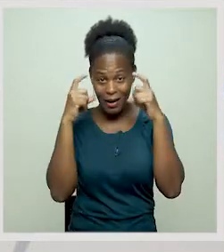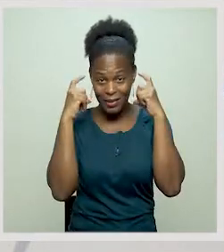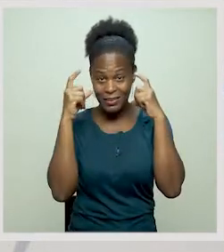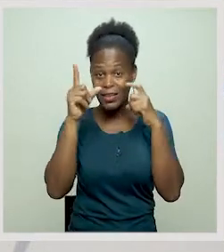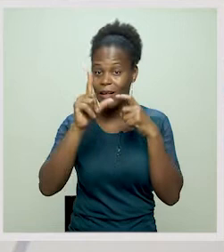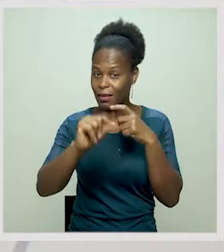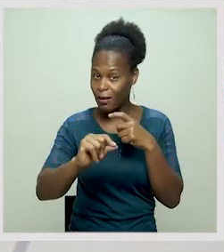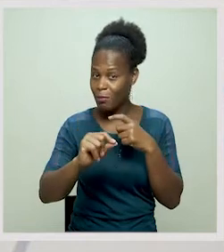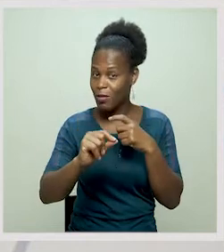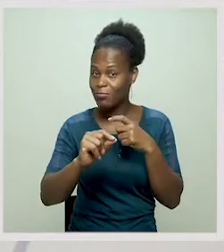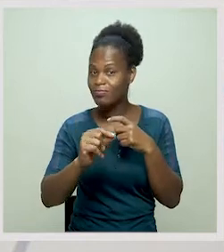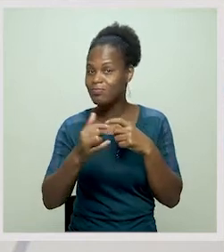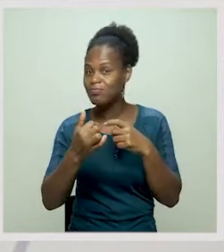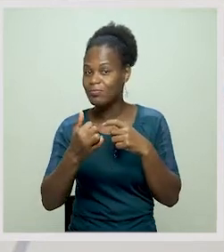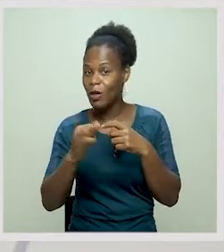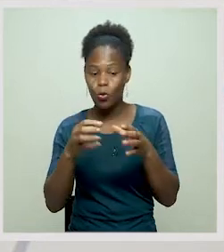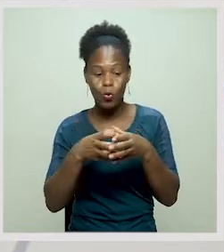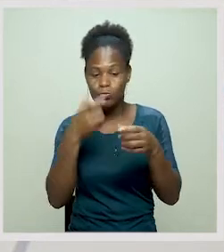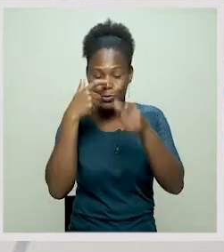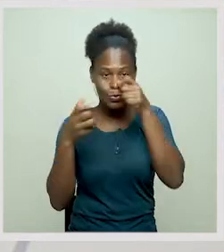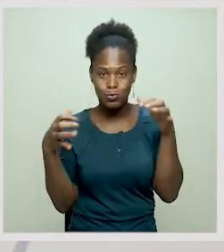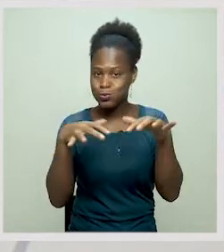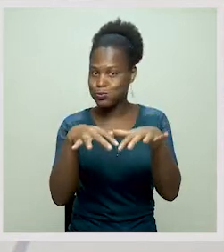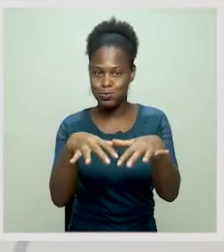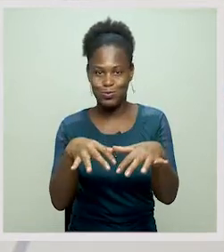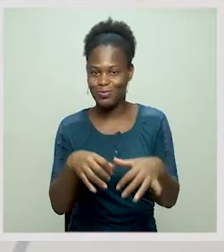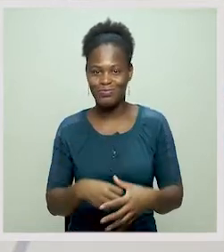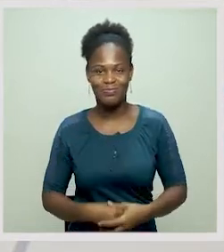máscaras e evitar o ajuntamento.